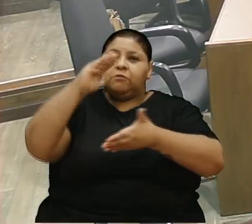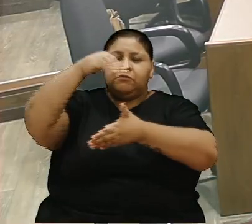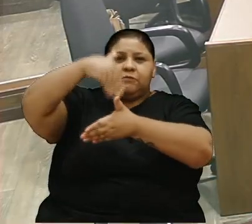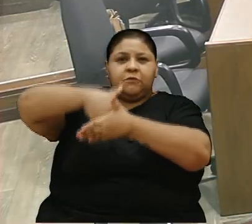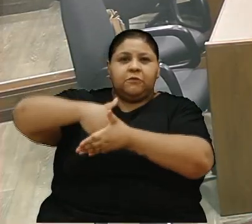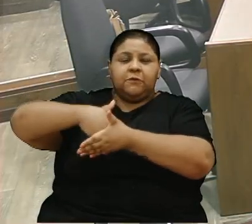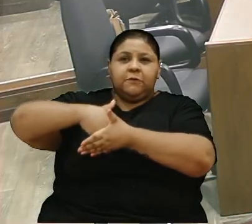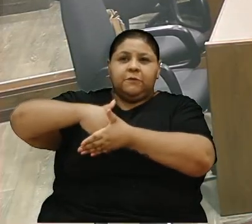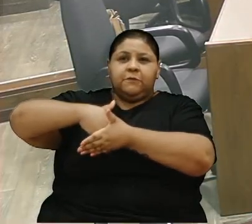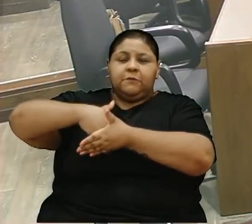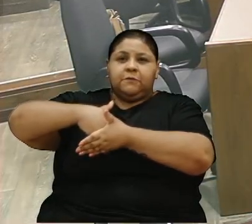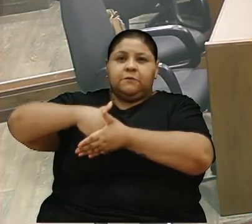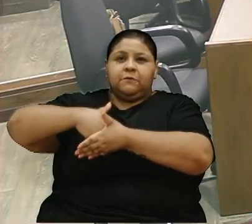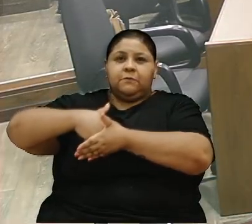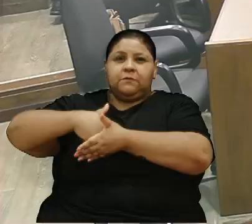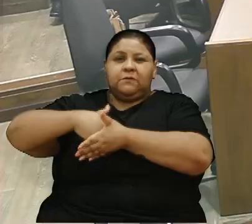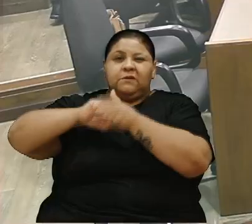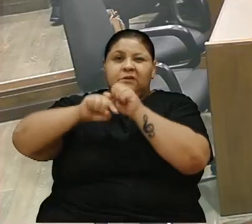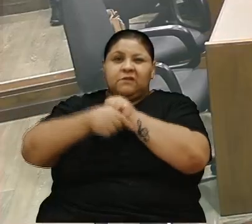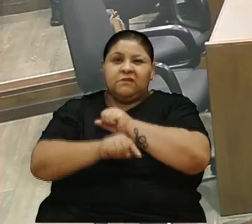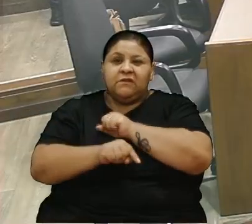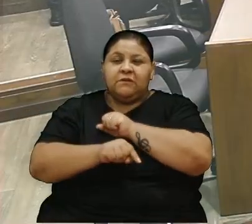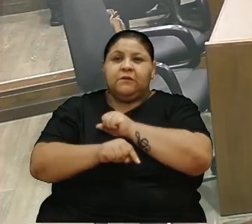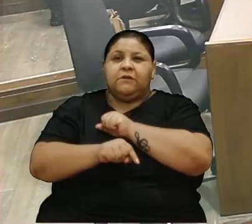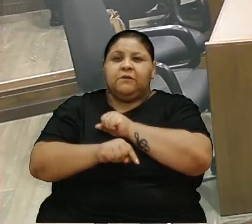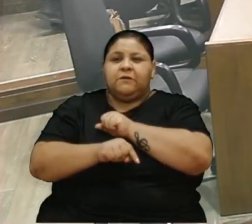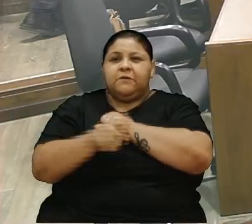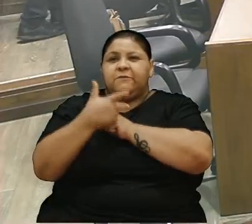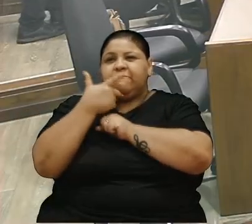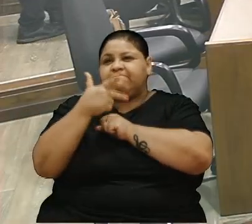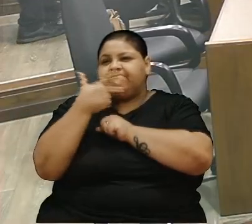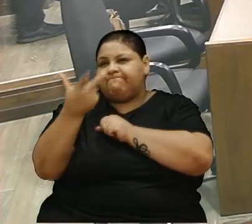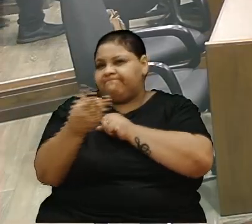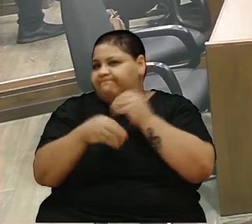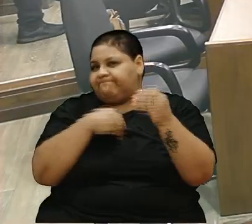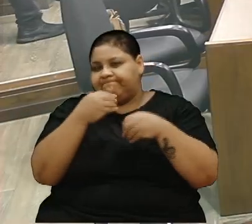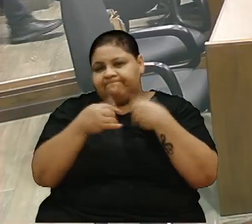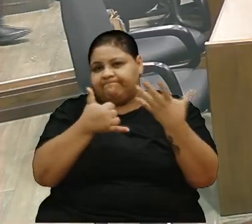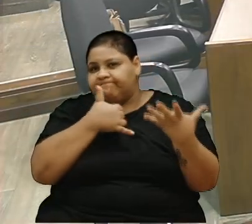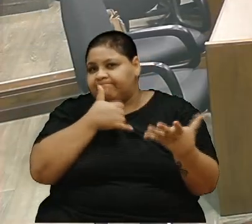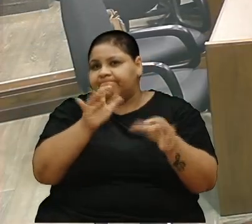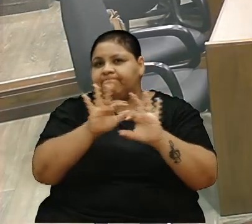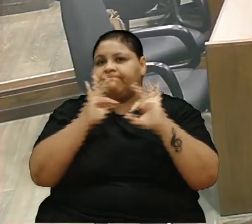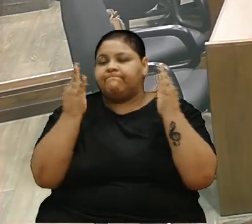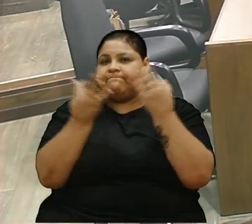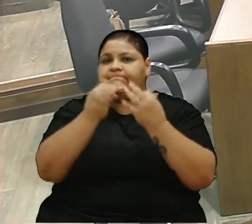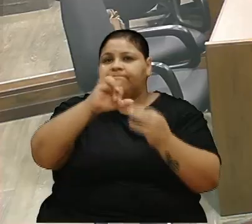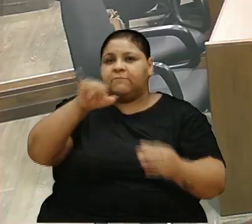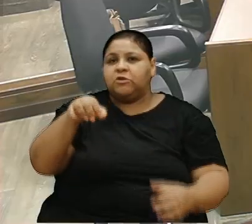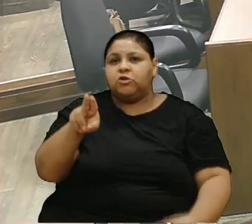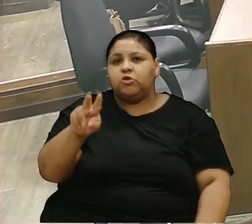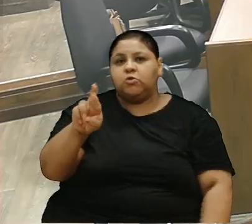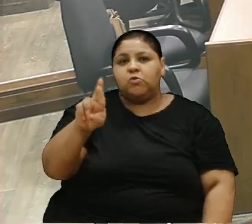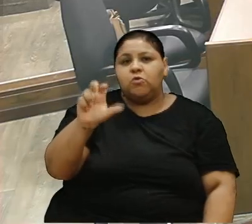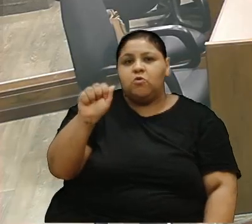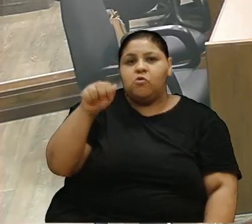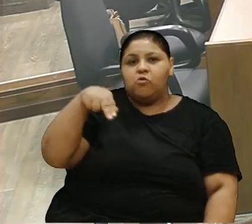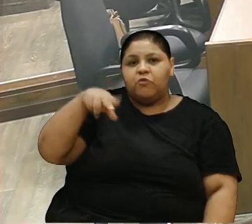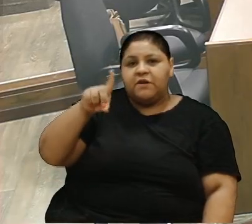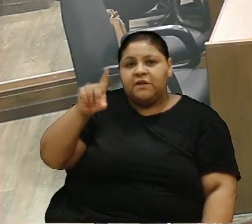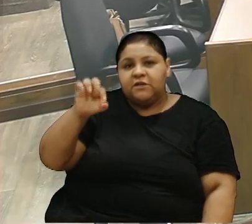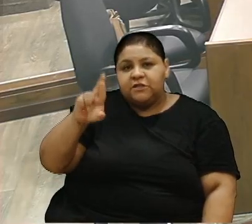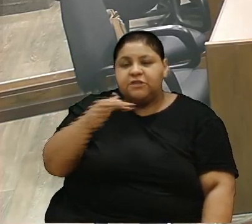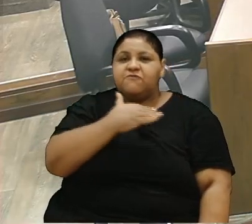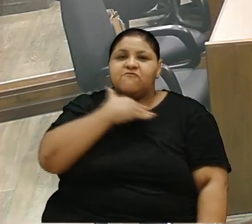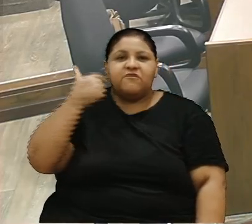aqui. Com profundo pesar, então, expresso minhas sinceras condolências à família do senhor Jurandir Alves de Oliveira,